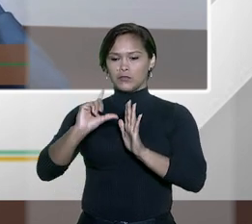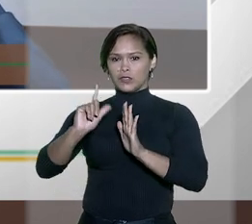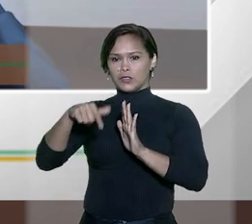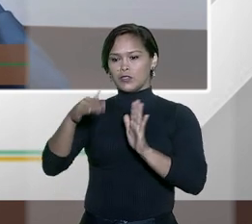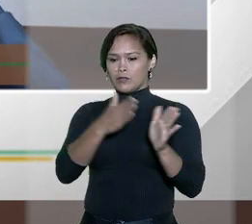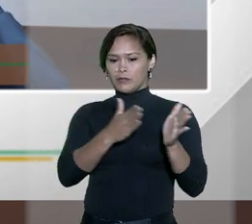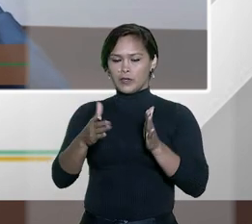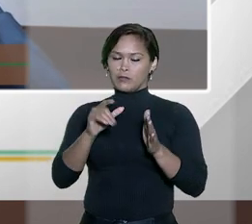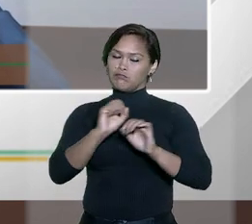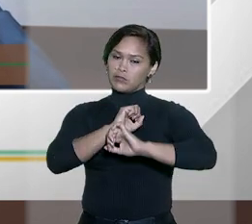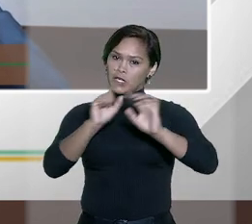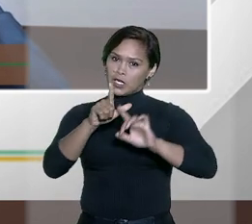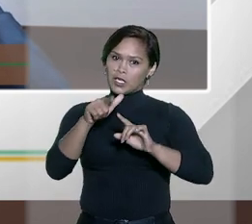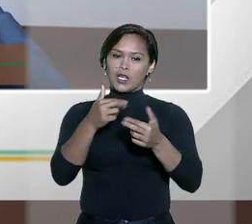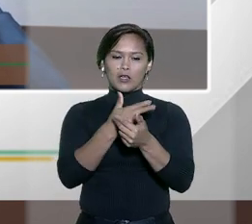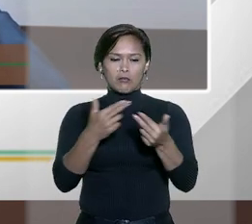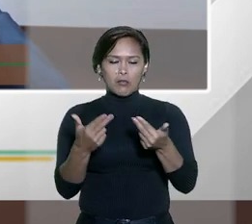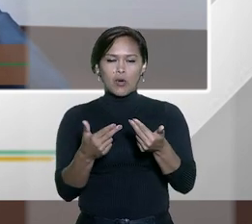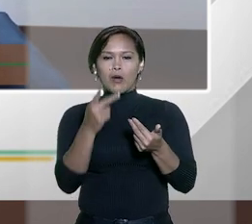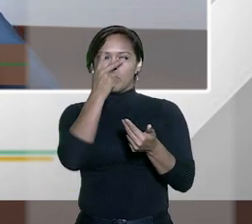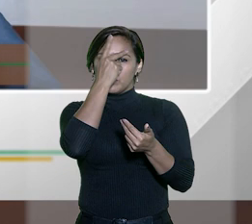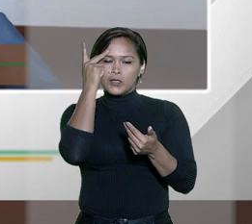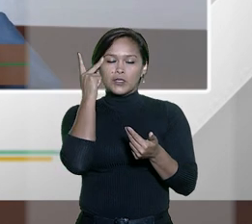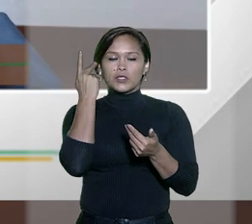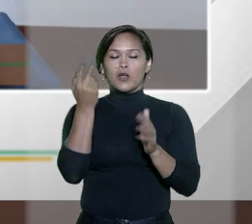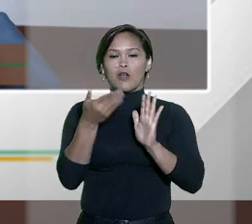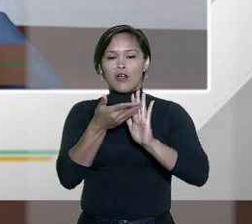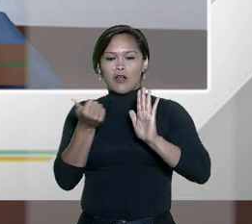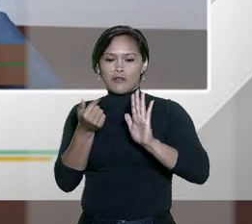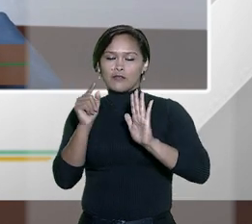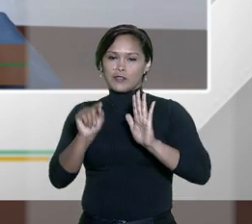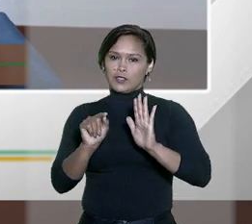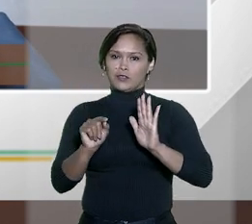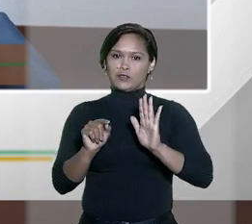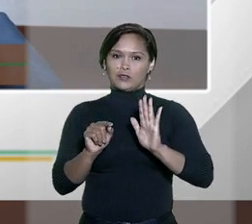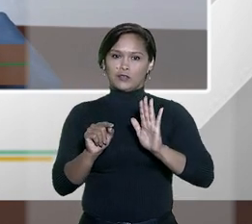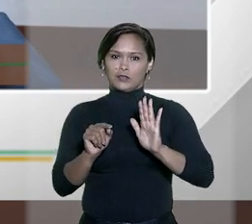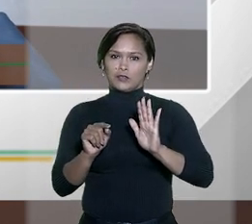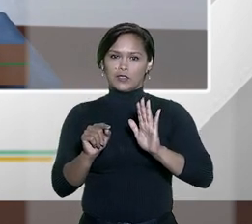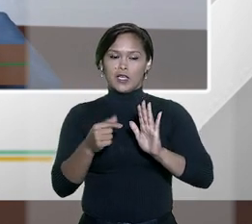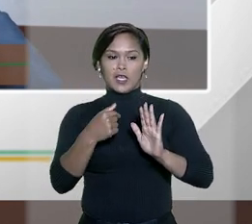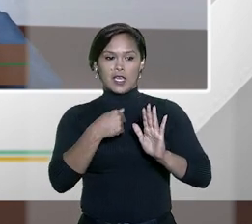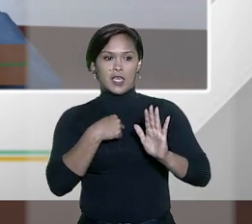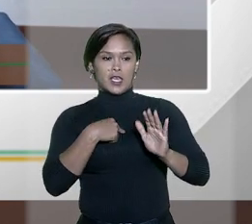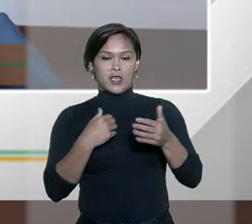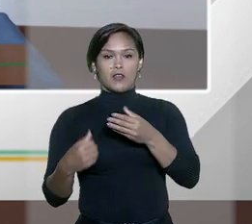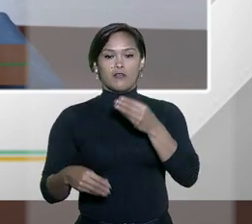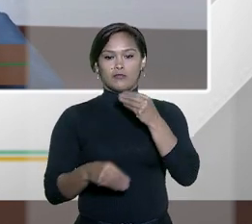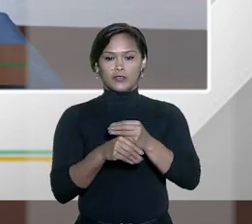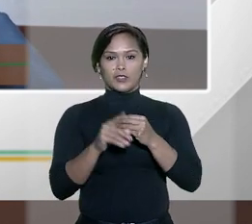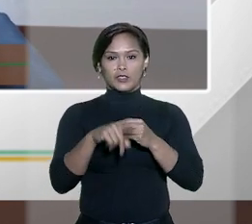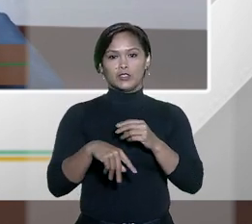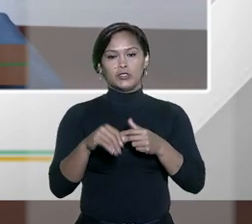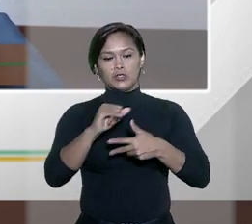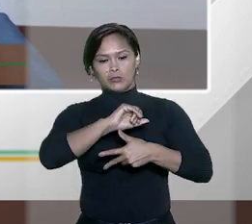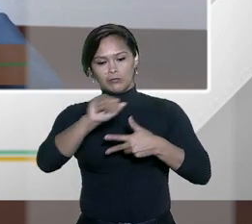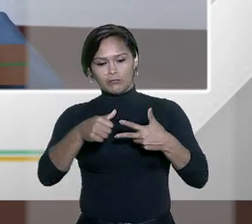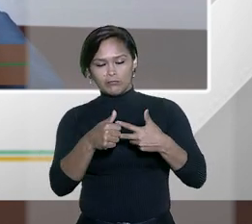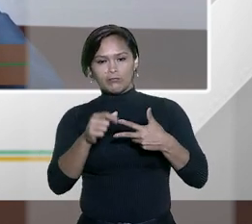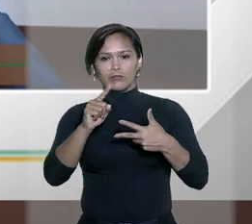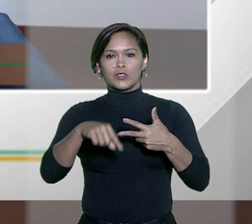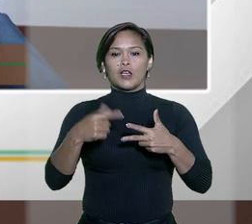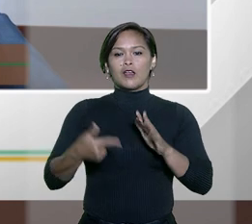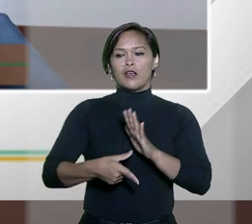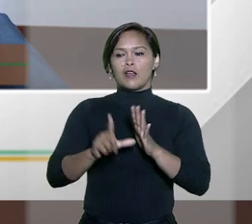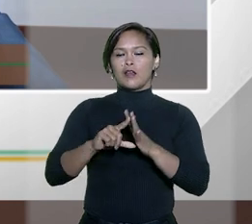antecipação do prazo, então é claro que muita gente vai ficar de fora. Eu fui assessor no Poder Judiciário muito tempo antes de me